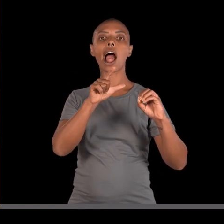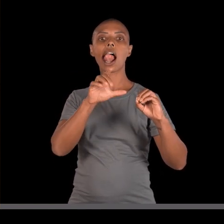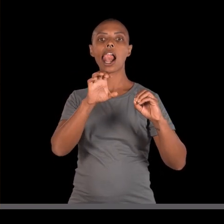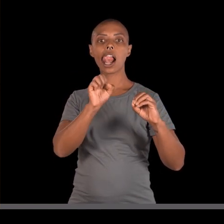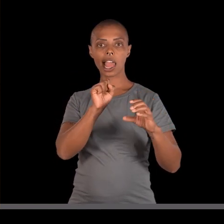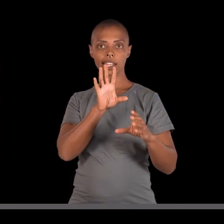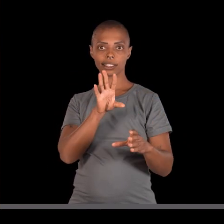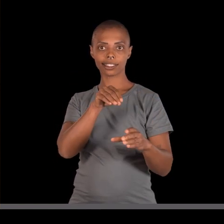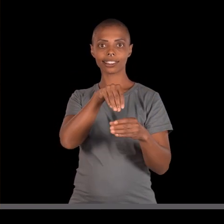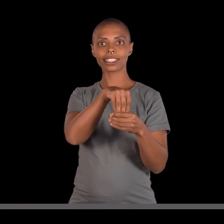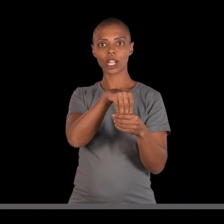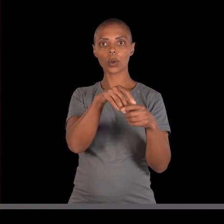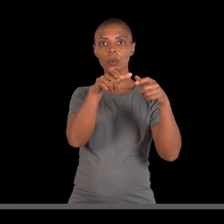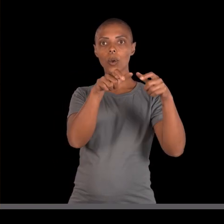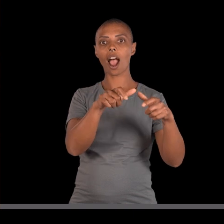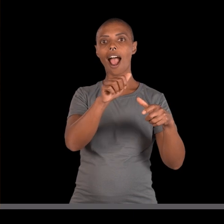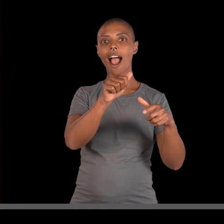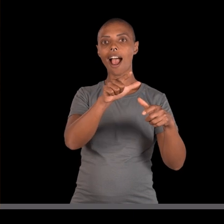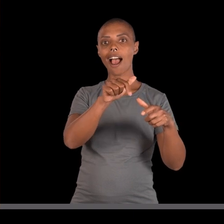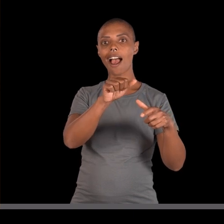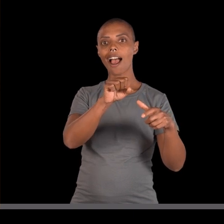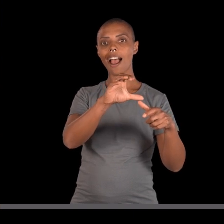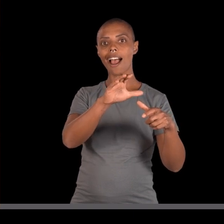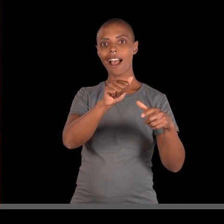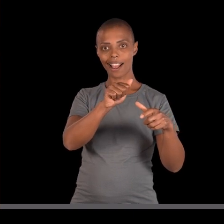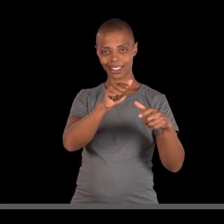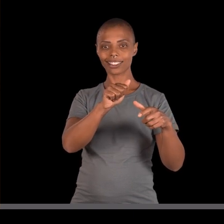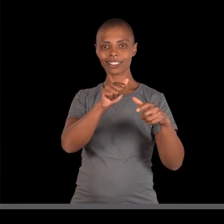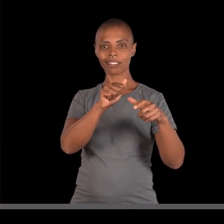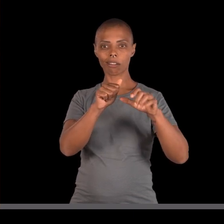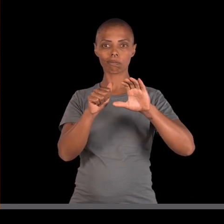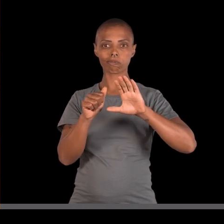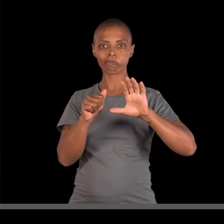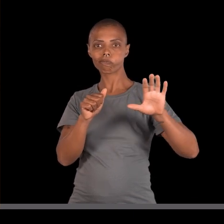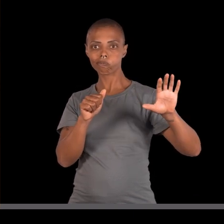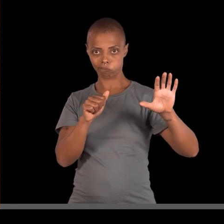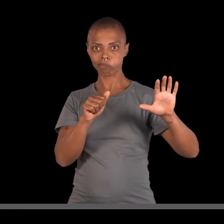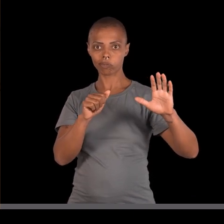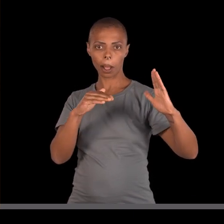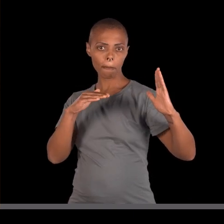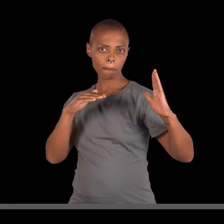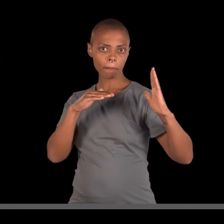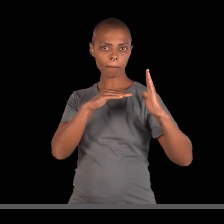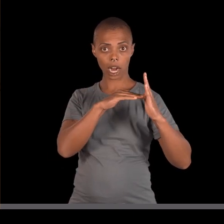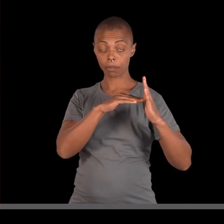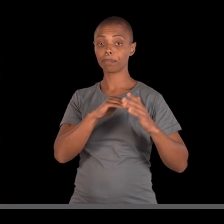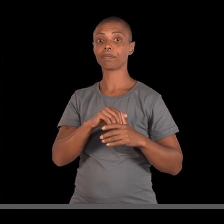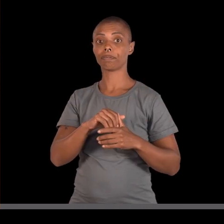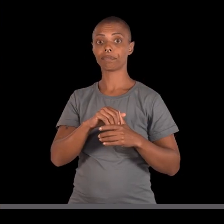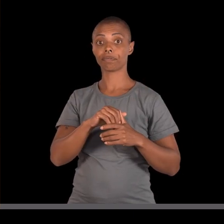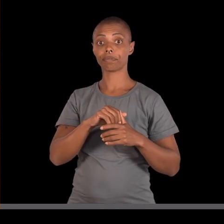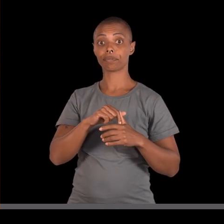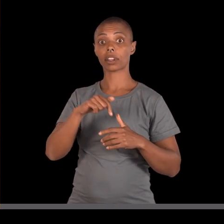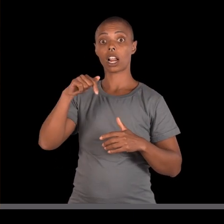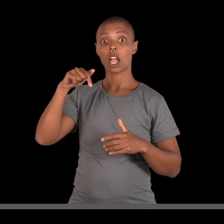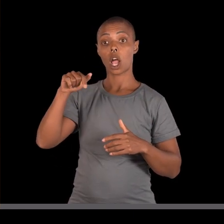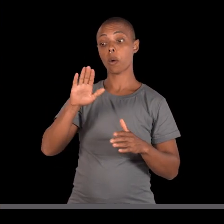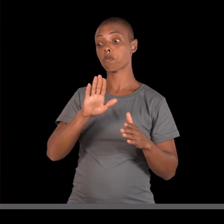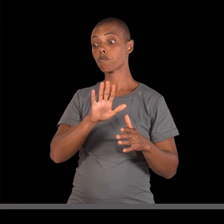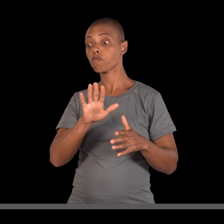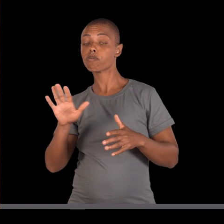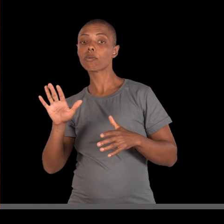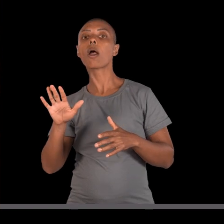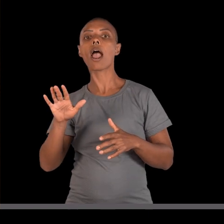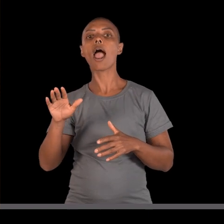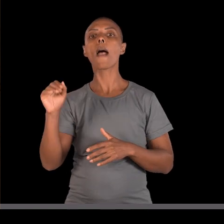de Gales, no Alasca, tá? Então a porção mais a oeste é no Alasca. Mais a leste é